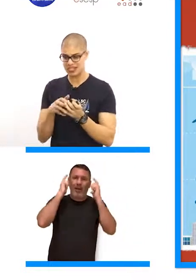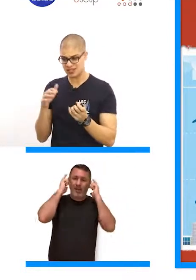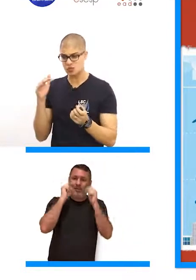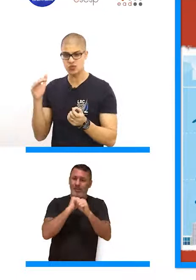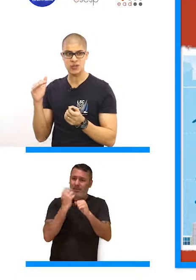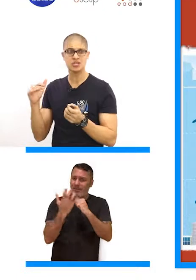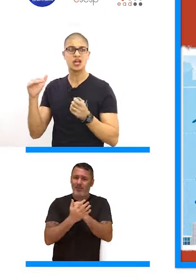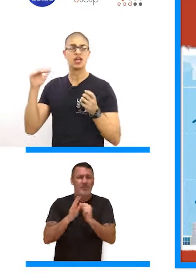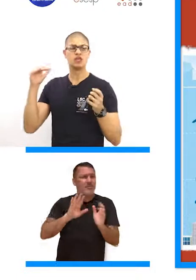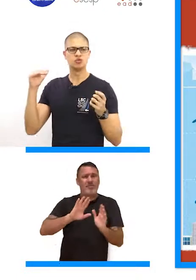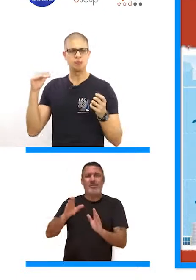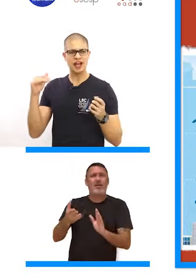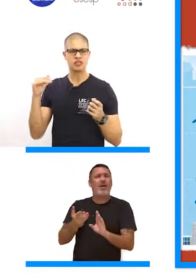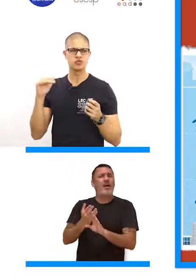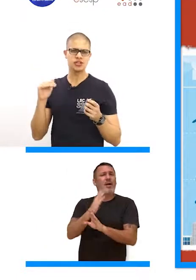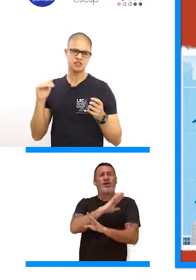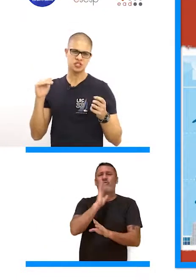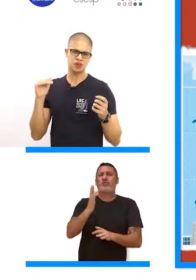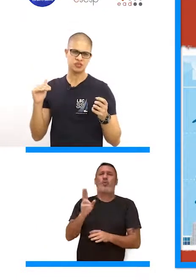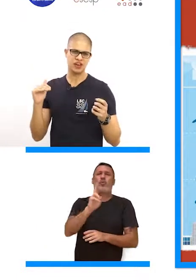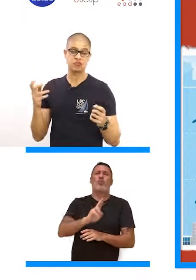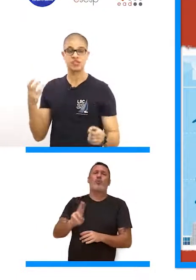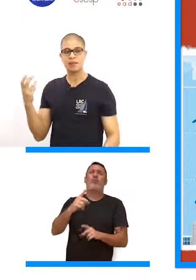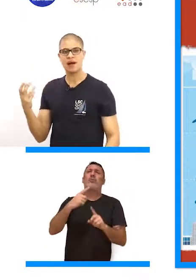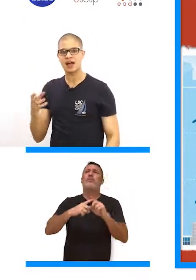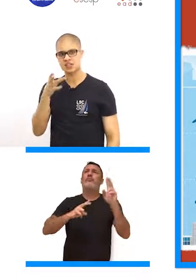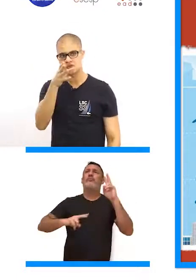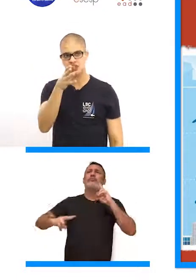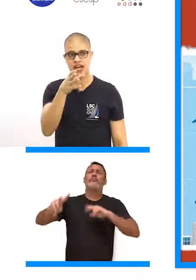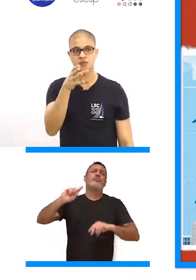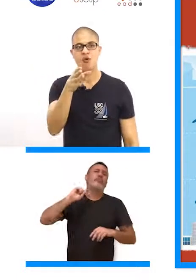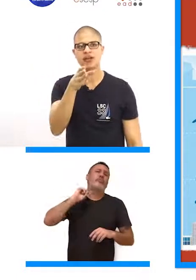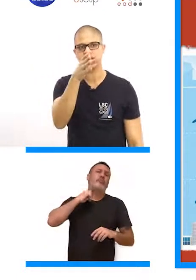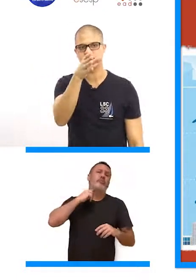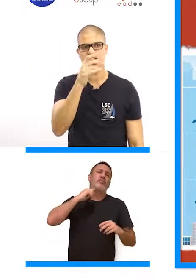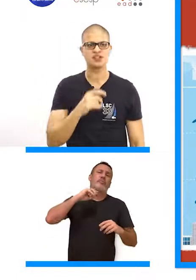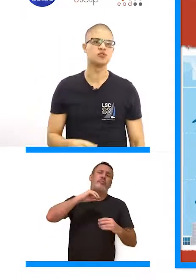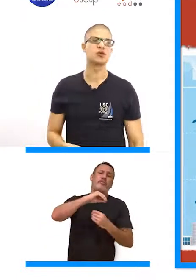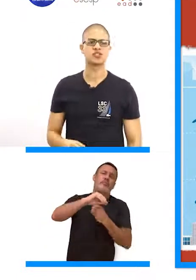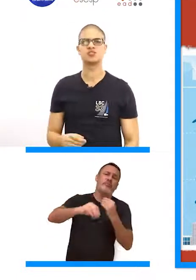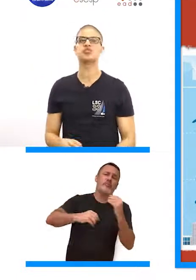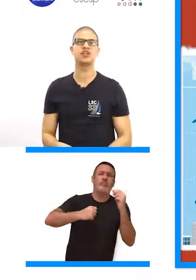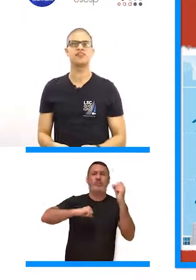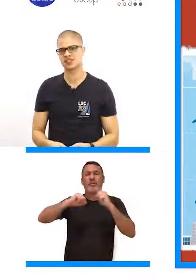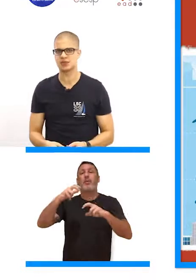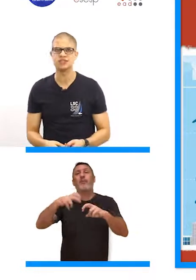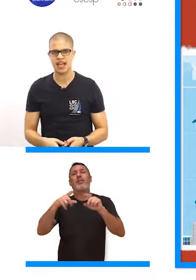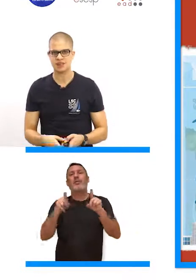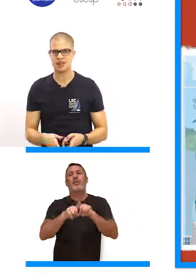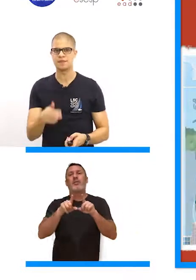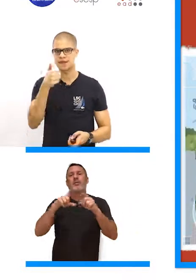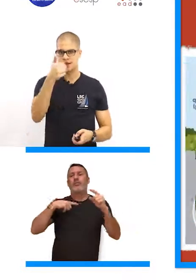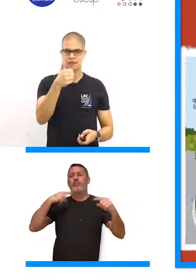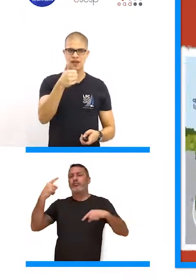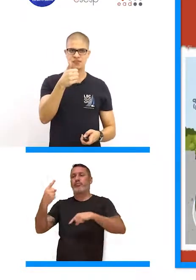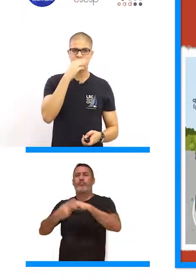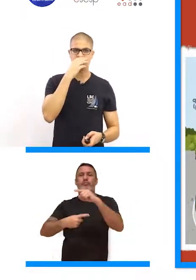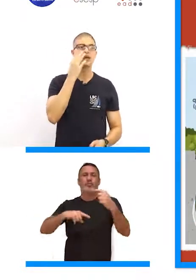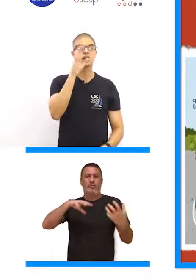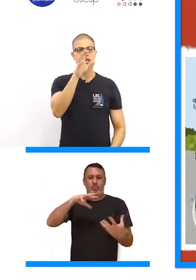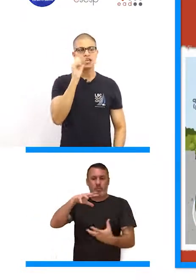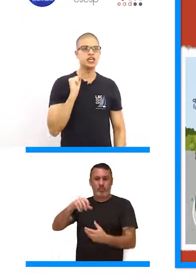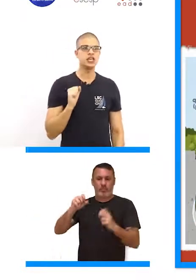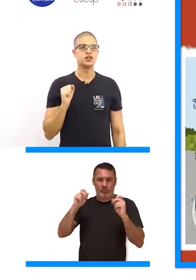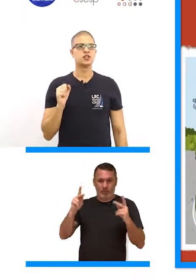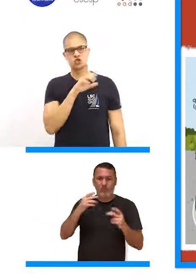intensa. A concentração justamente nos baixos níveis atmosféricos, em parte associada com a intensificação do processo de inversão térmica.